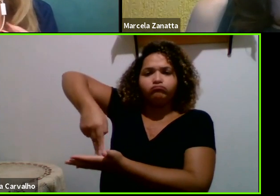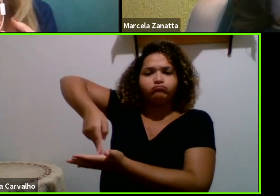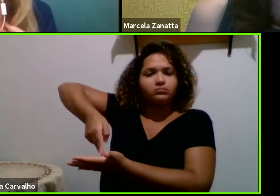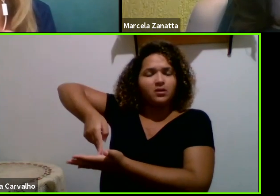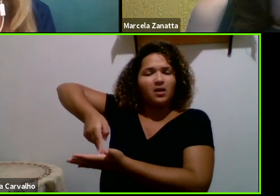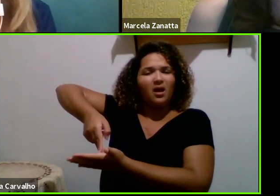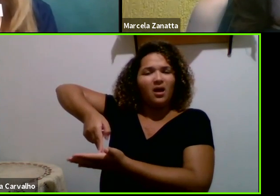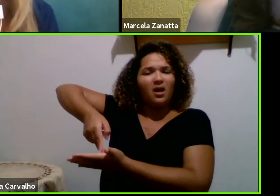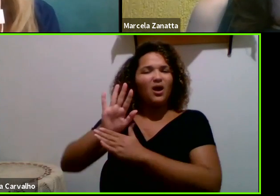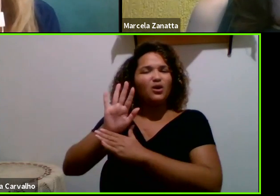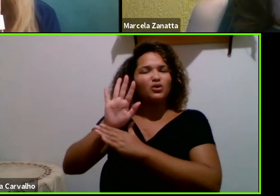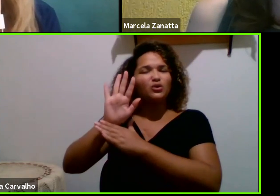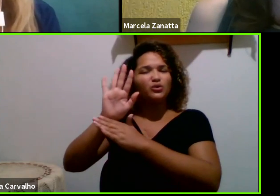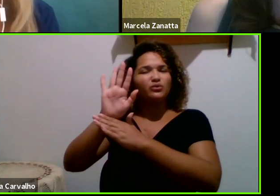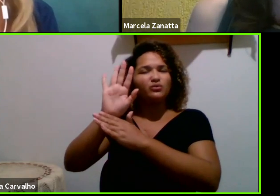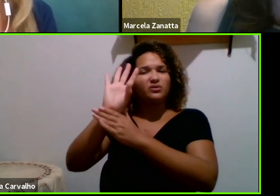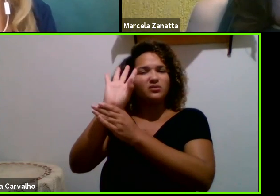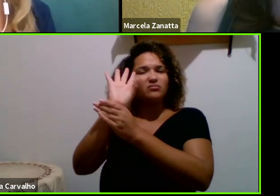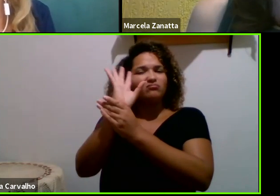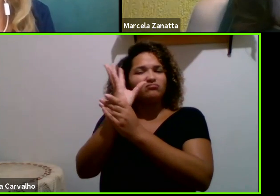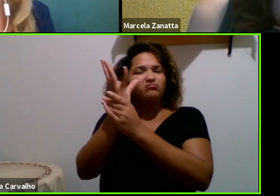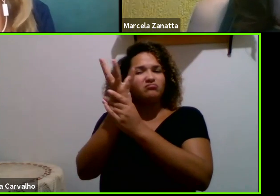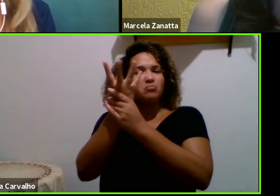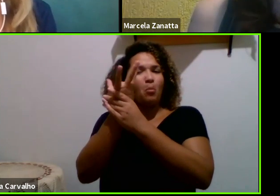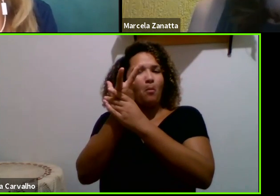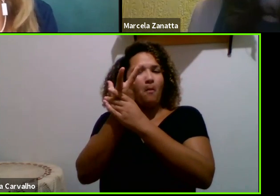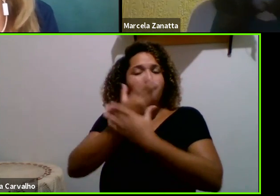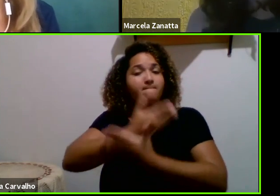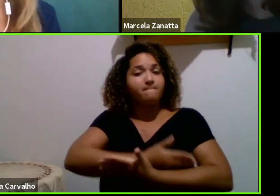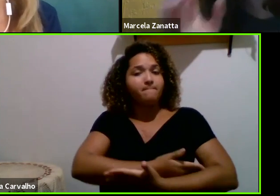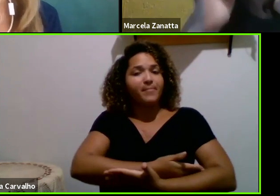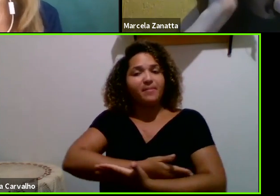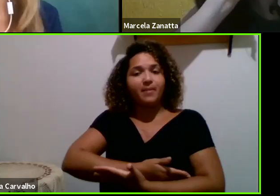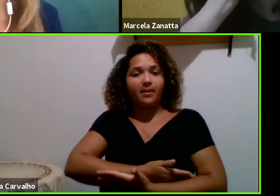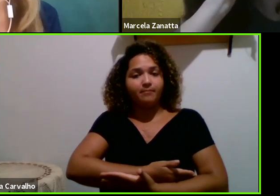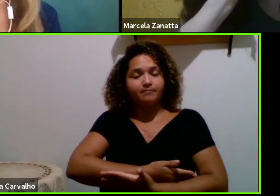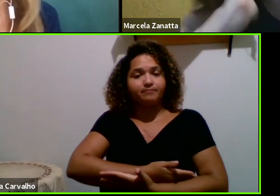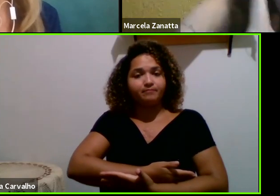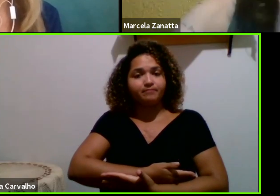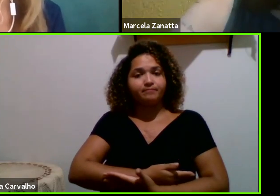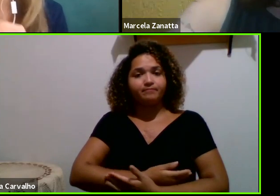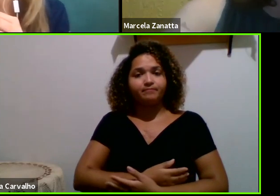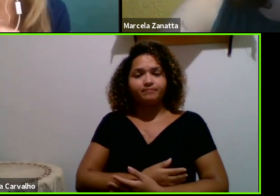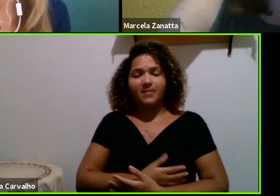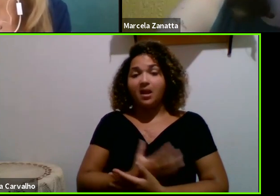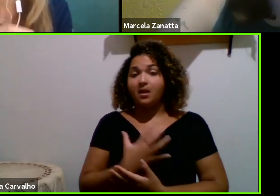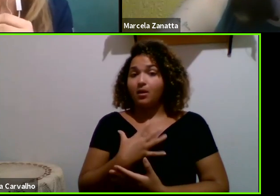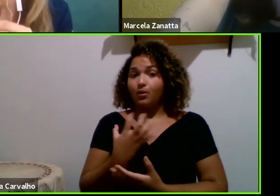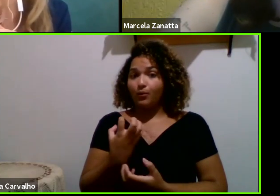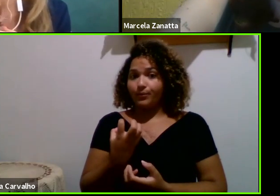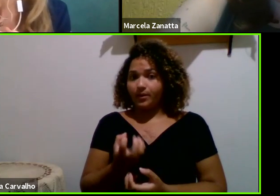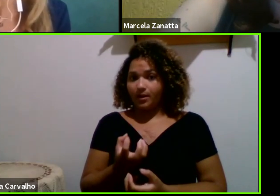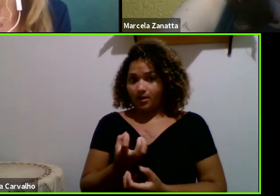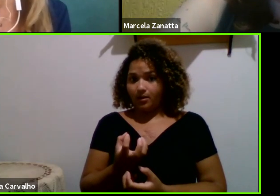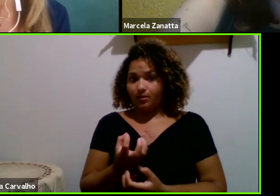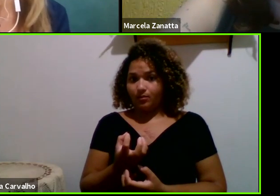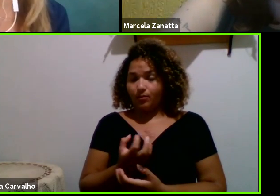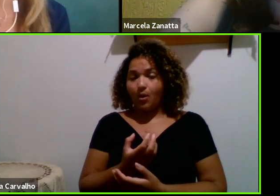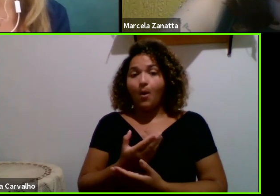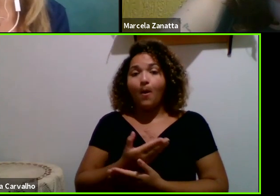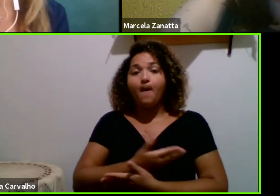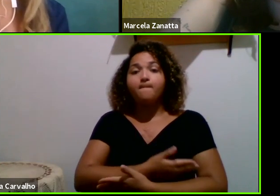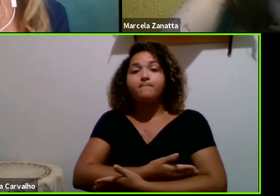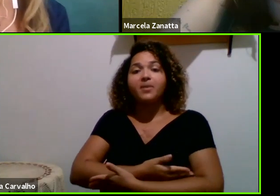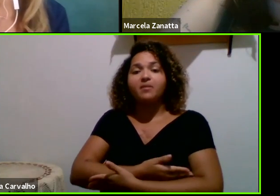não no sentido da progressão. Então, por exemplo, eu quero que o feto ele rode, o